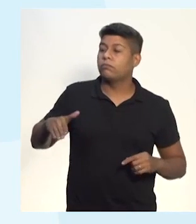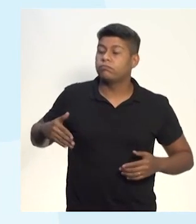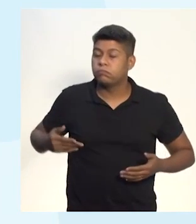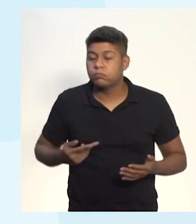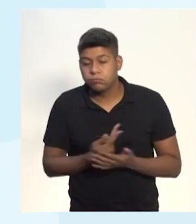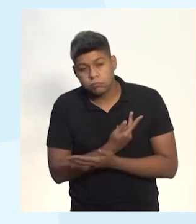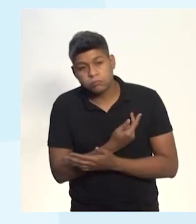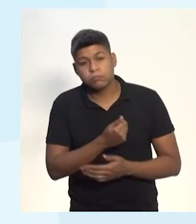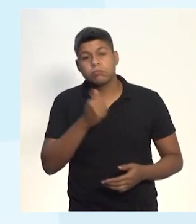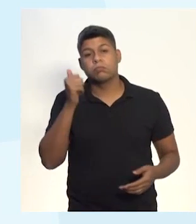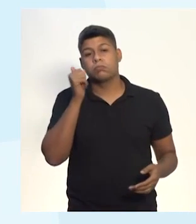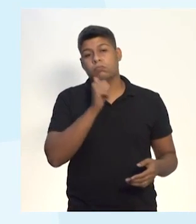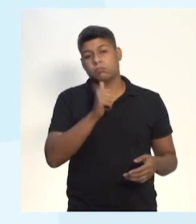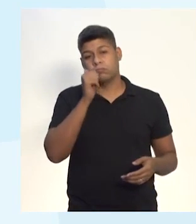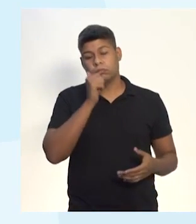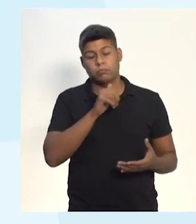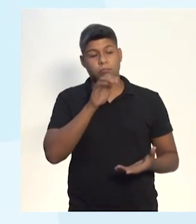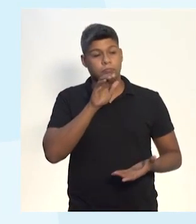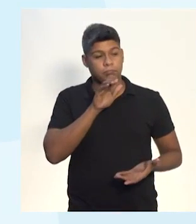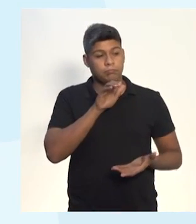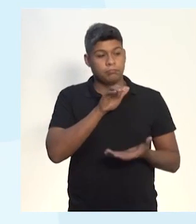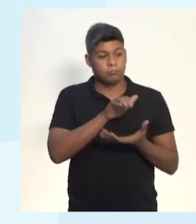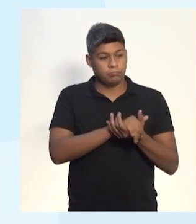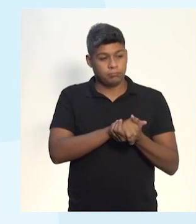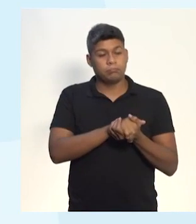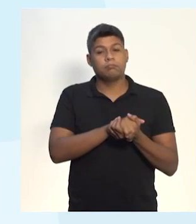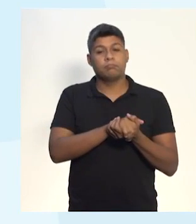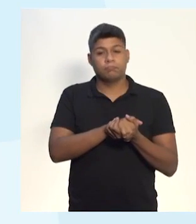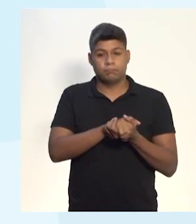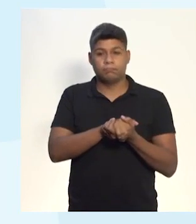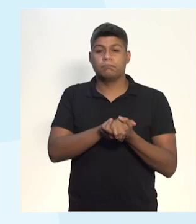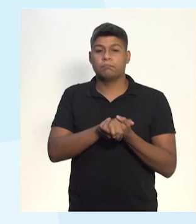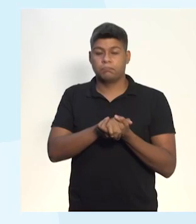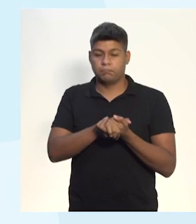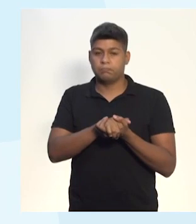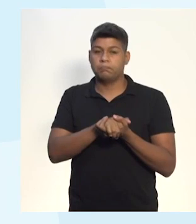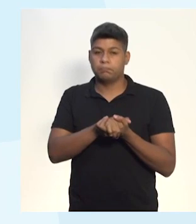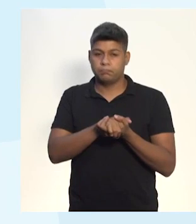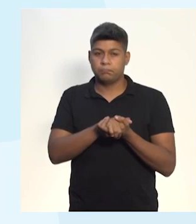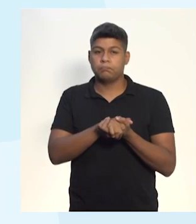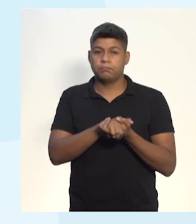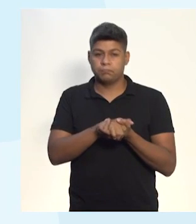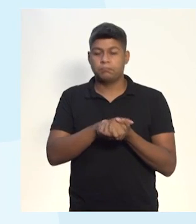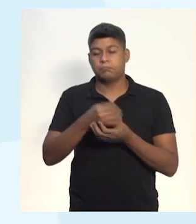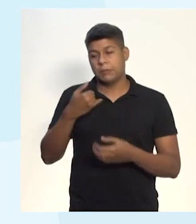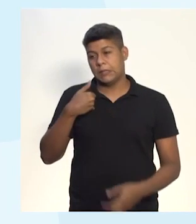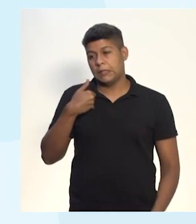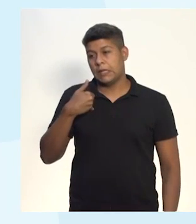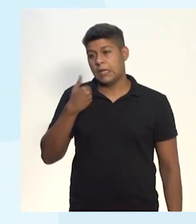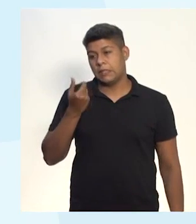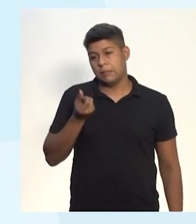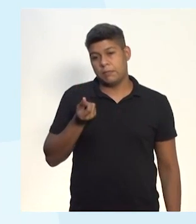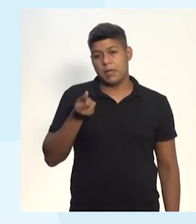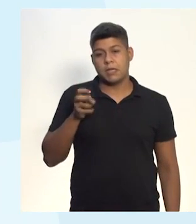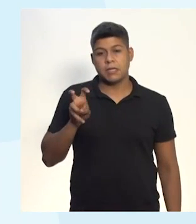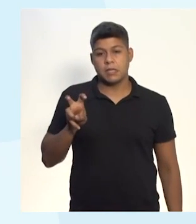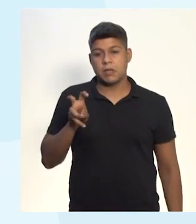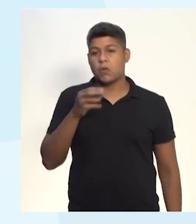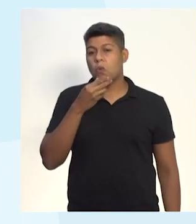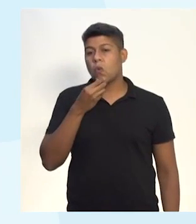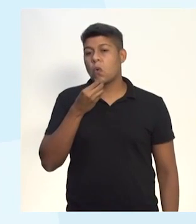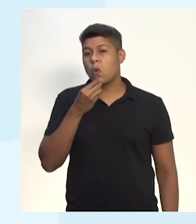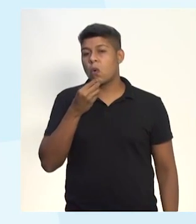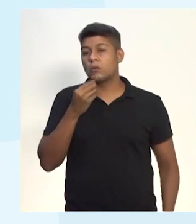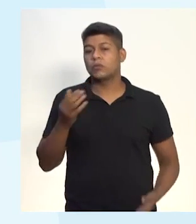uma mulher, se casa e, aos 65 anos, quando Cosette já é